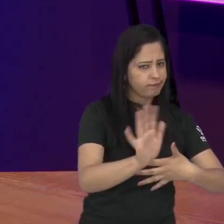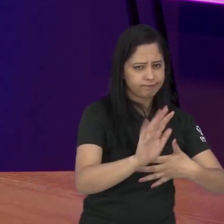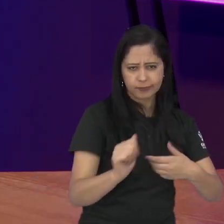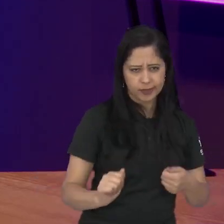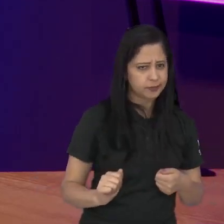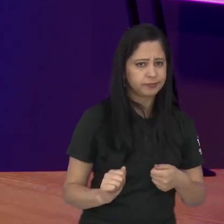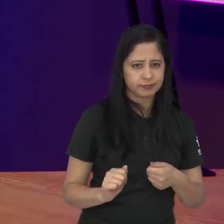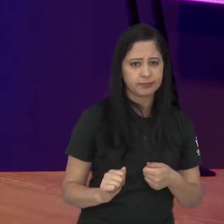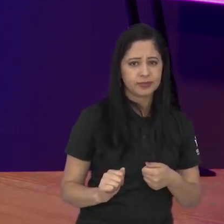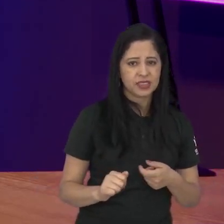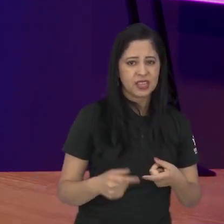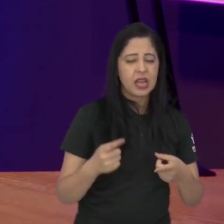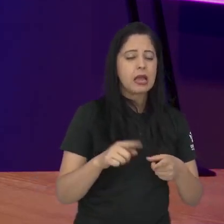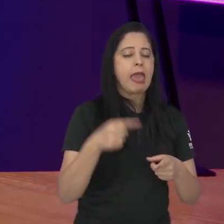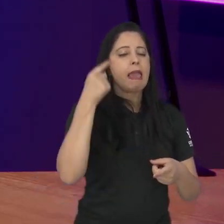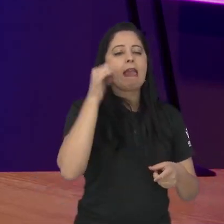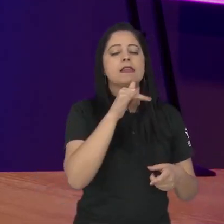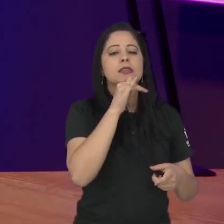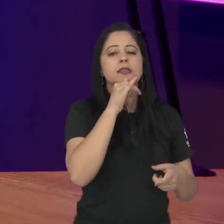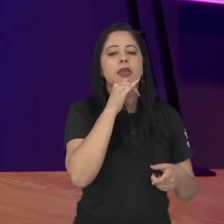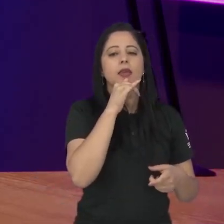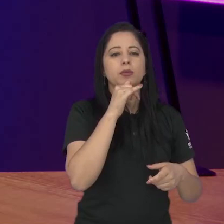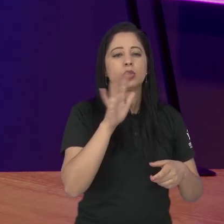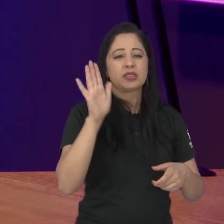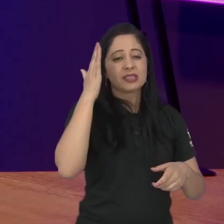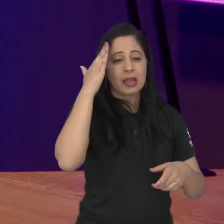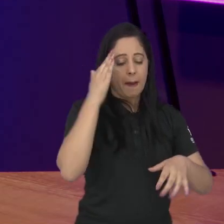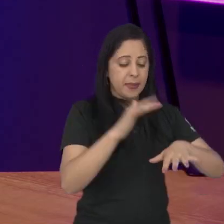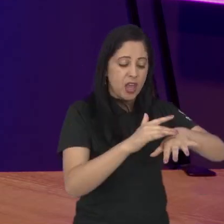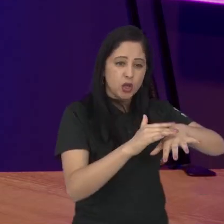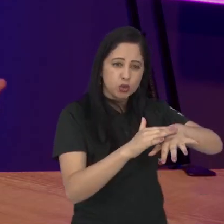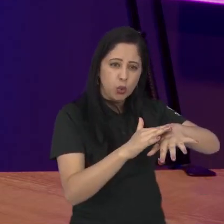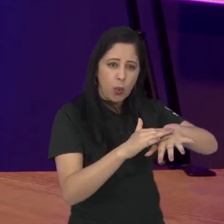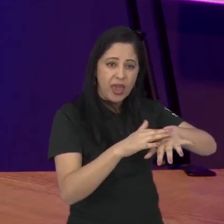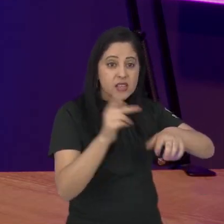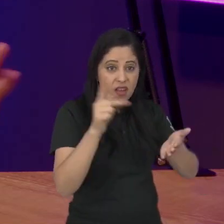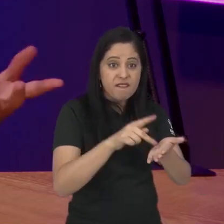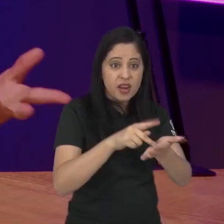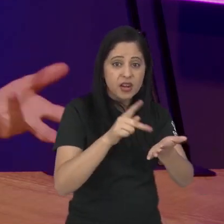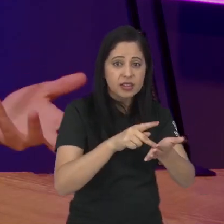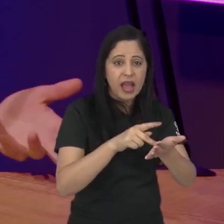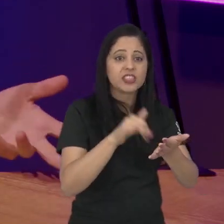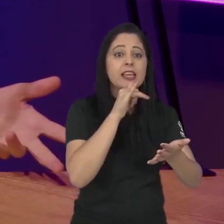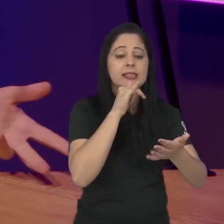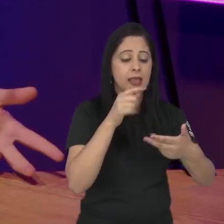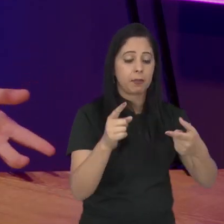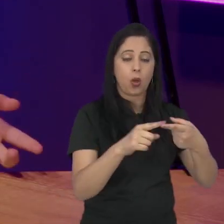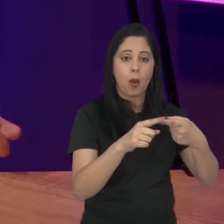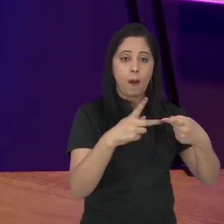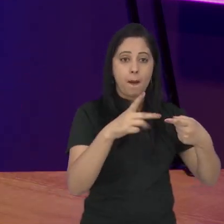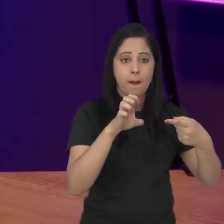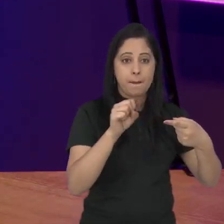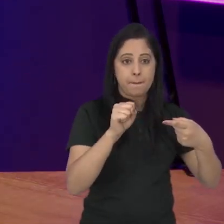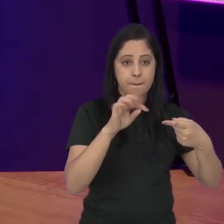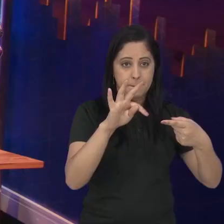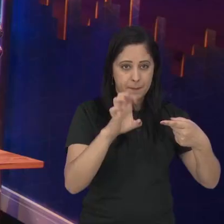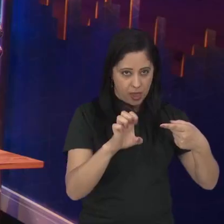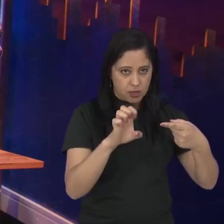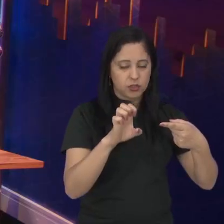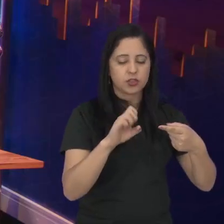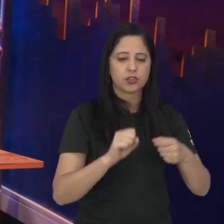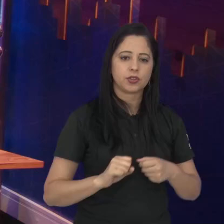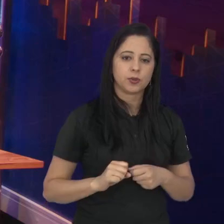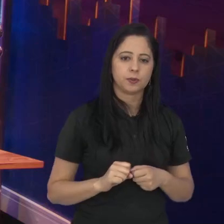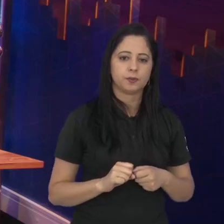vai extrapolando muito. Se a gente olha para as doenças, tanto, né, na vida real, se a gente pensar na peste bubônica, né, que